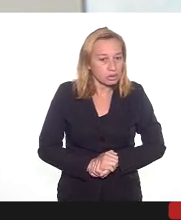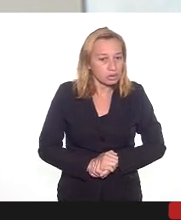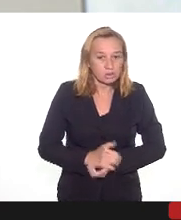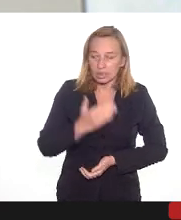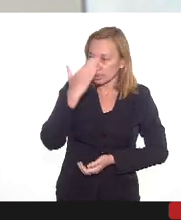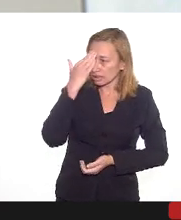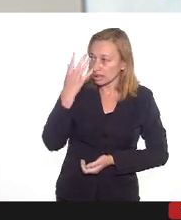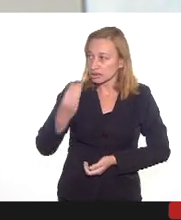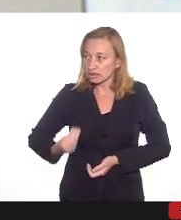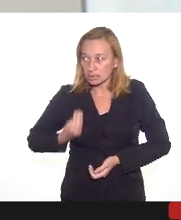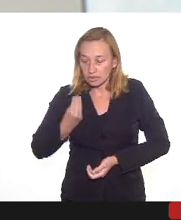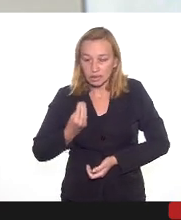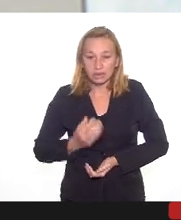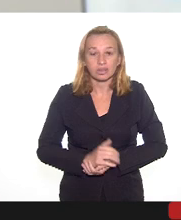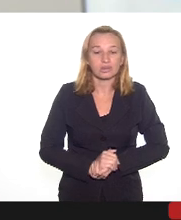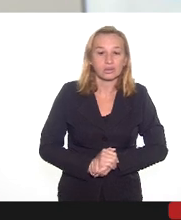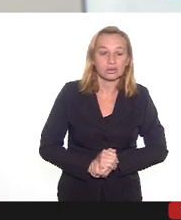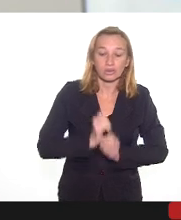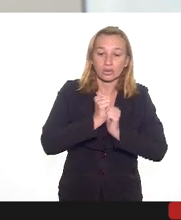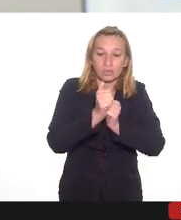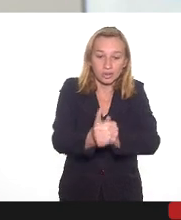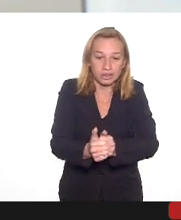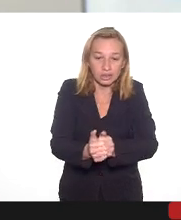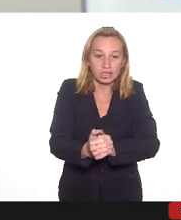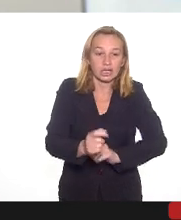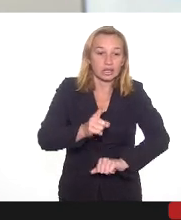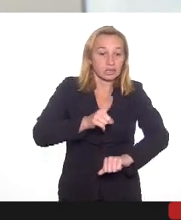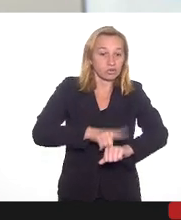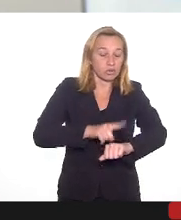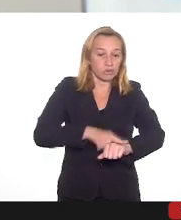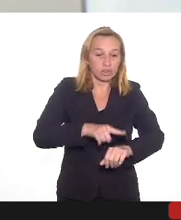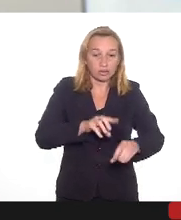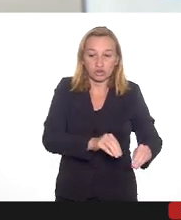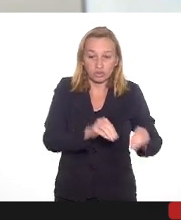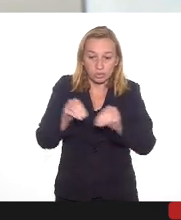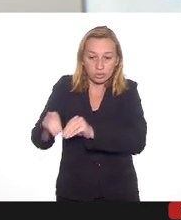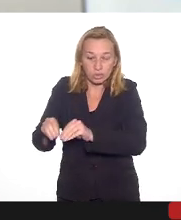agradeço sua presença, né? Estamos acompanhando esse momento de transição